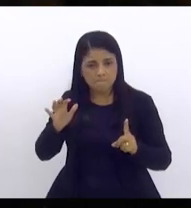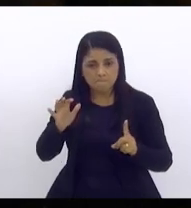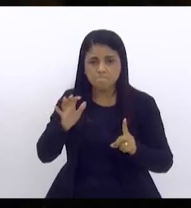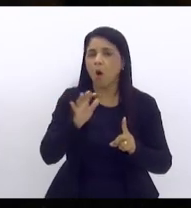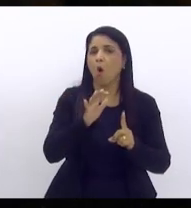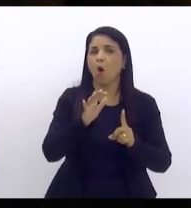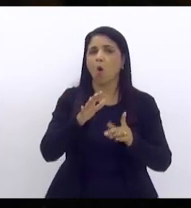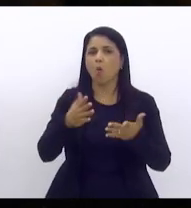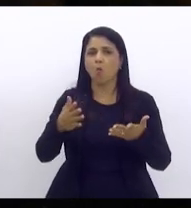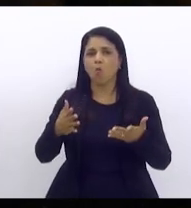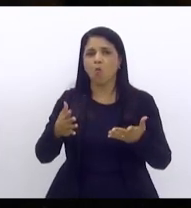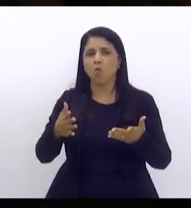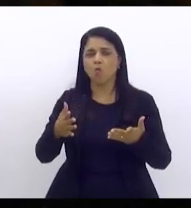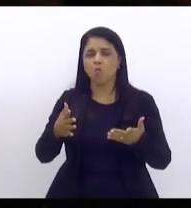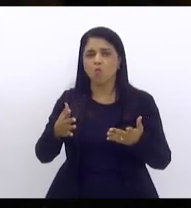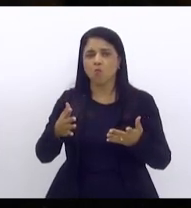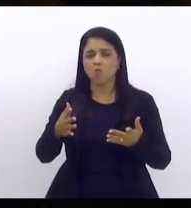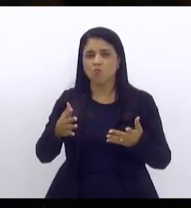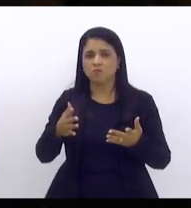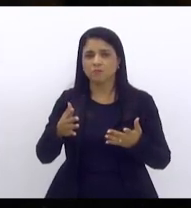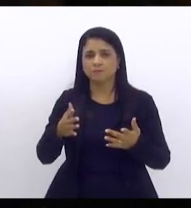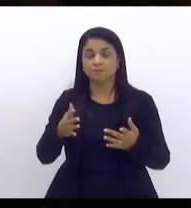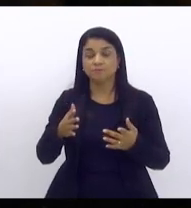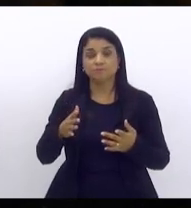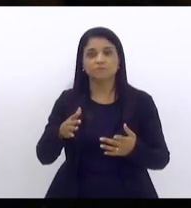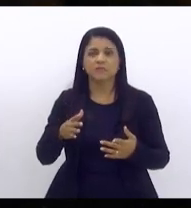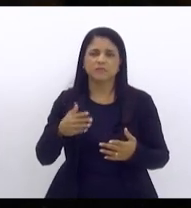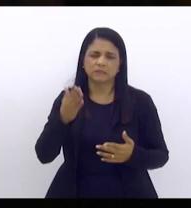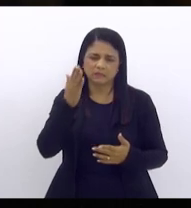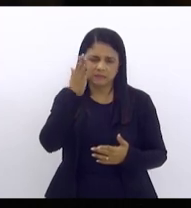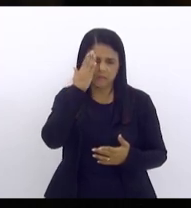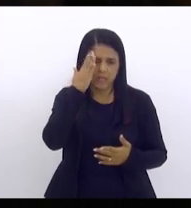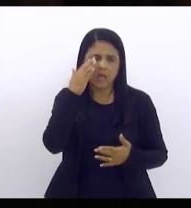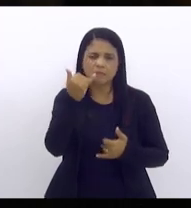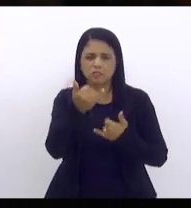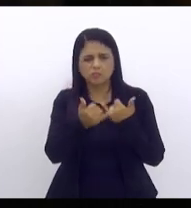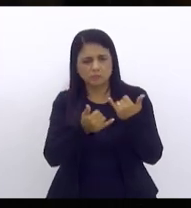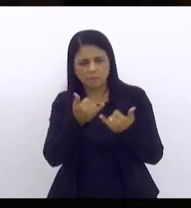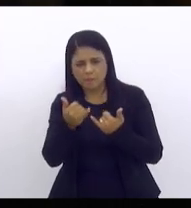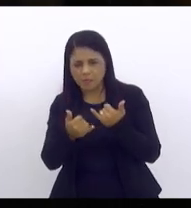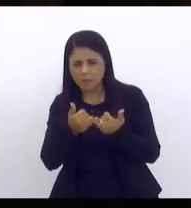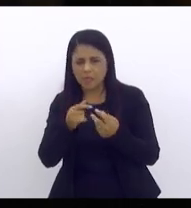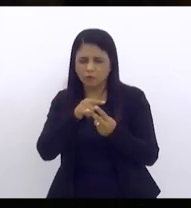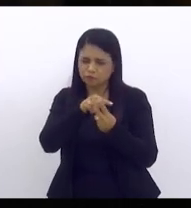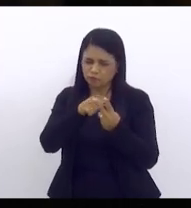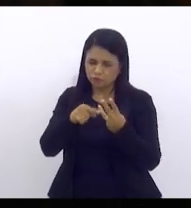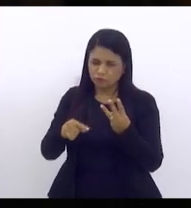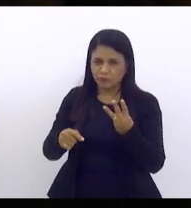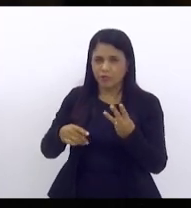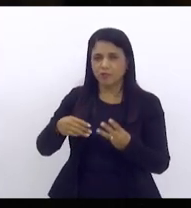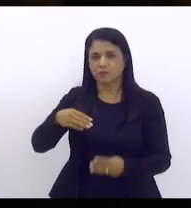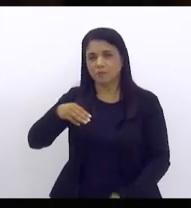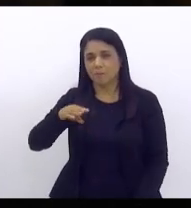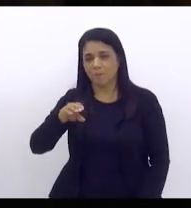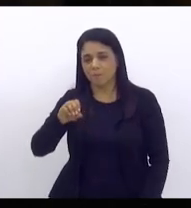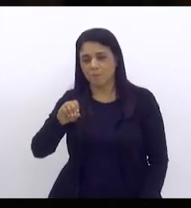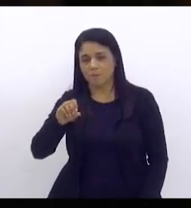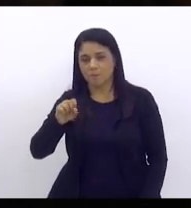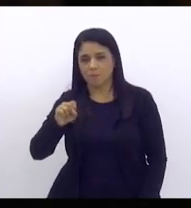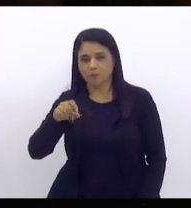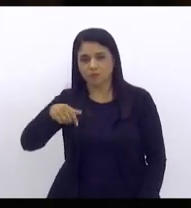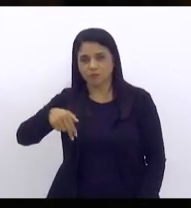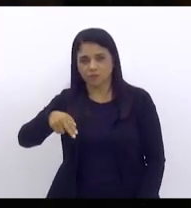questão. É claro, por mais que a gente possa brincar com vocês, dizer que são os 3 mosquiteiros,